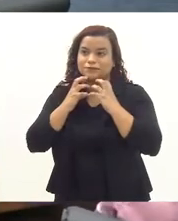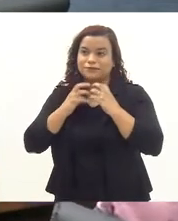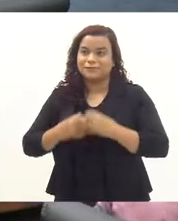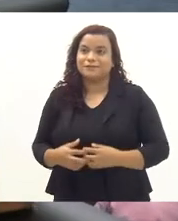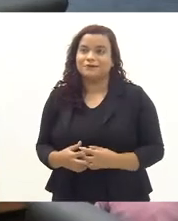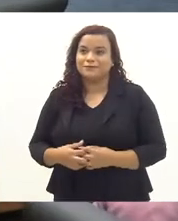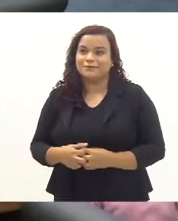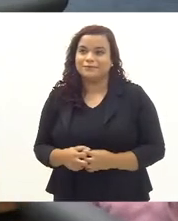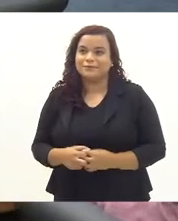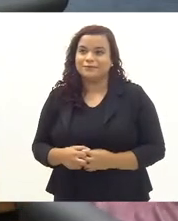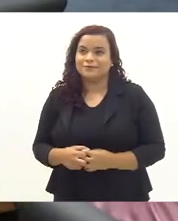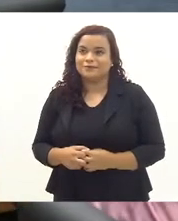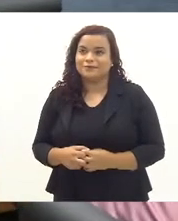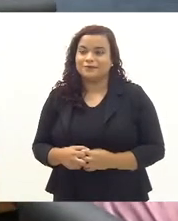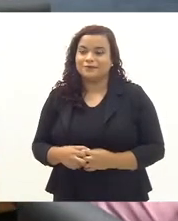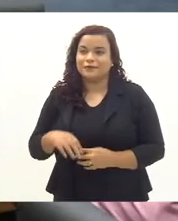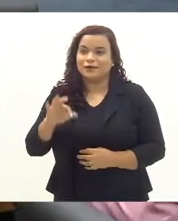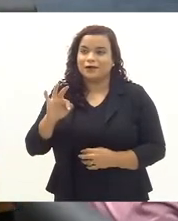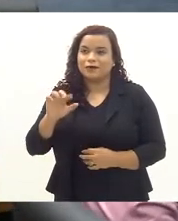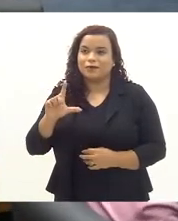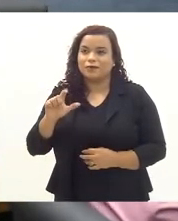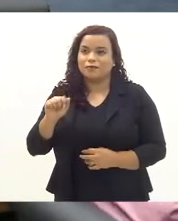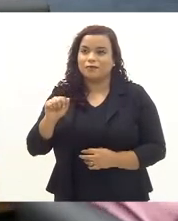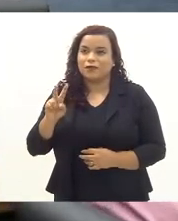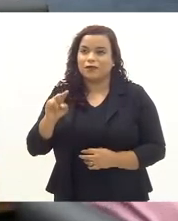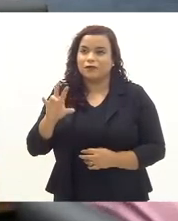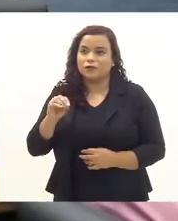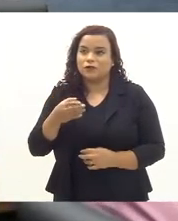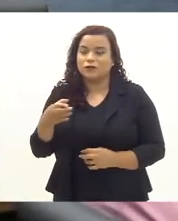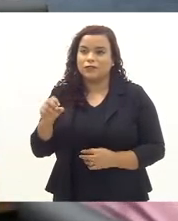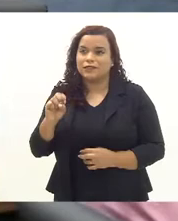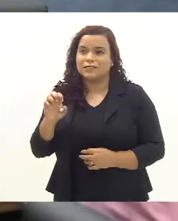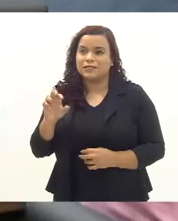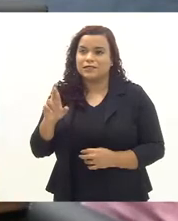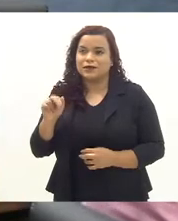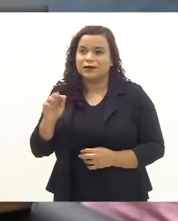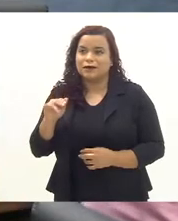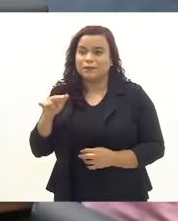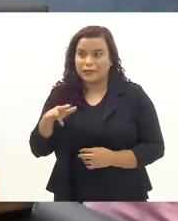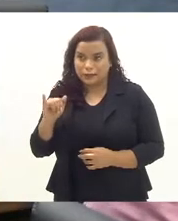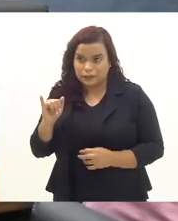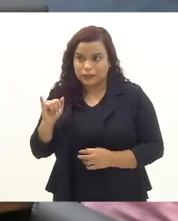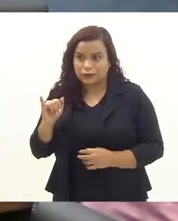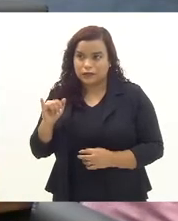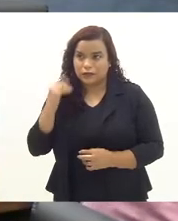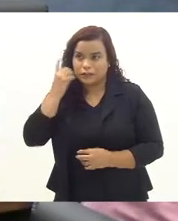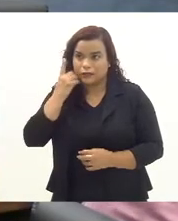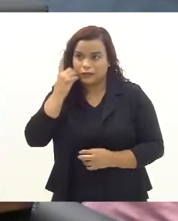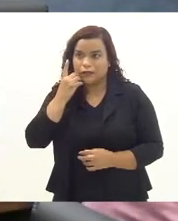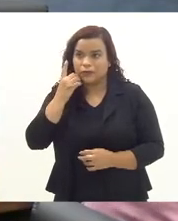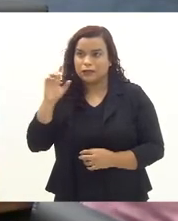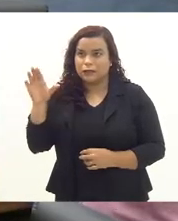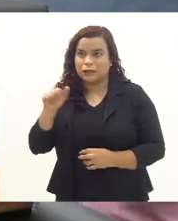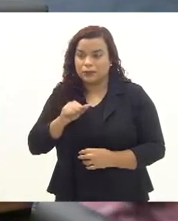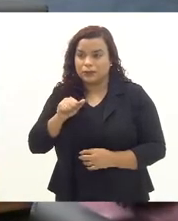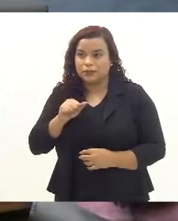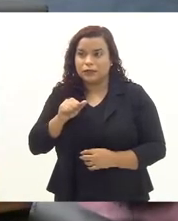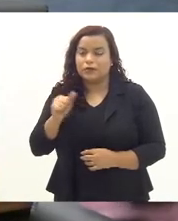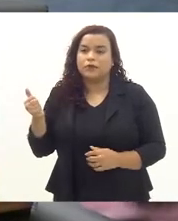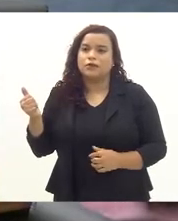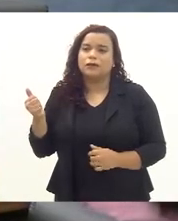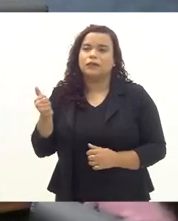apática resultado Flávio serafini presidência vovó que o deputado